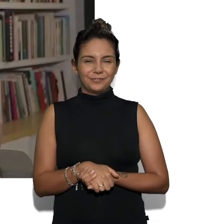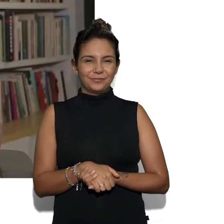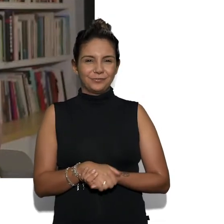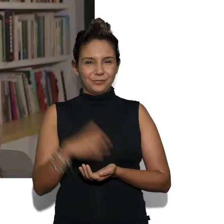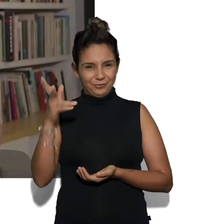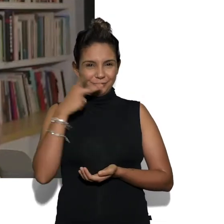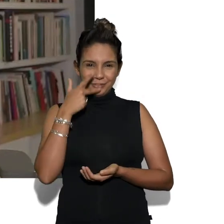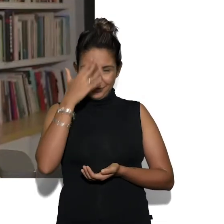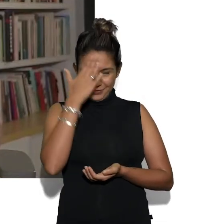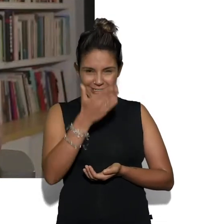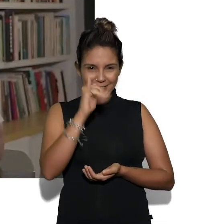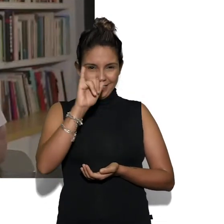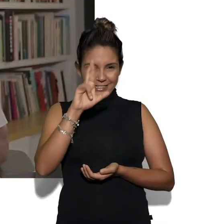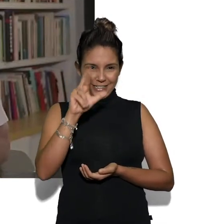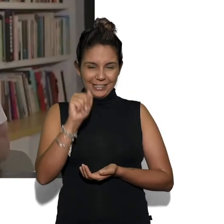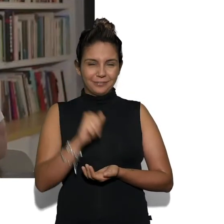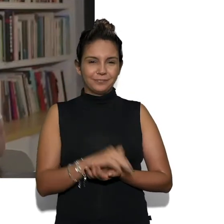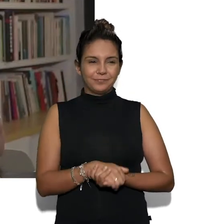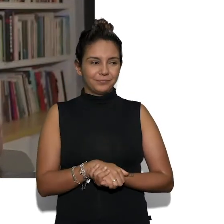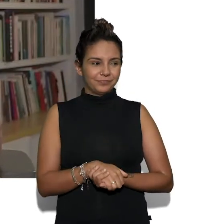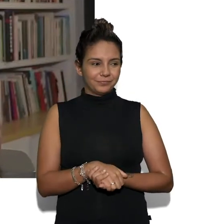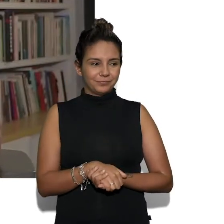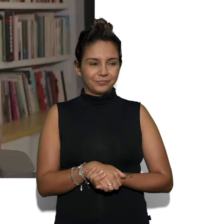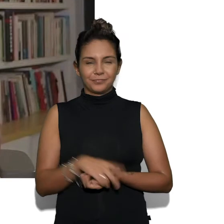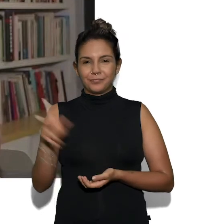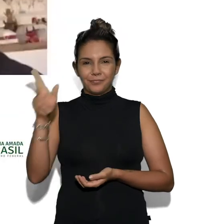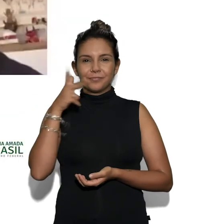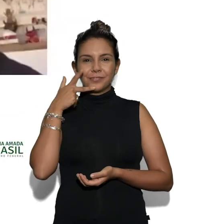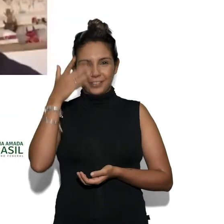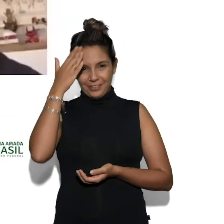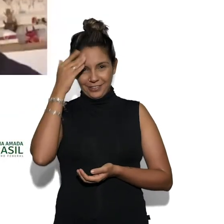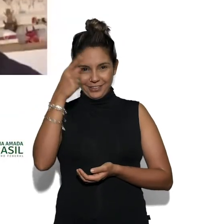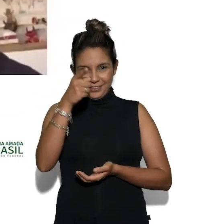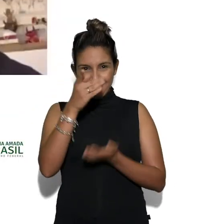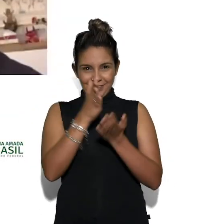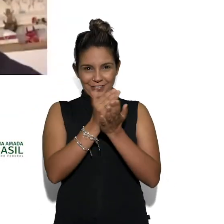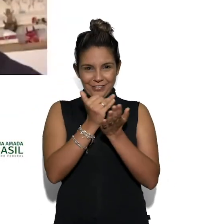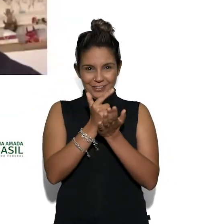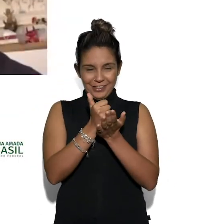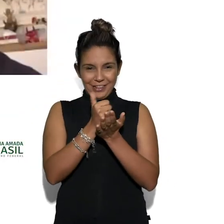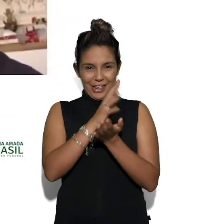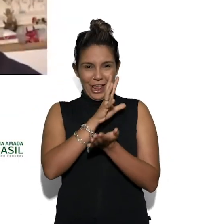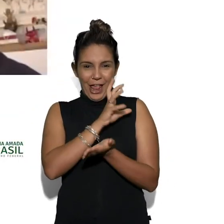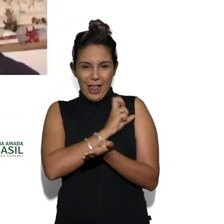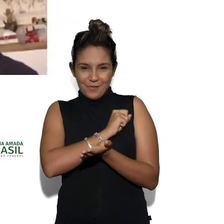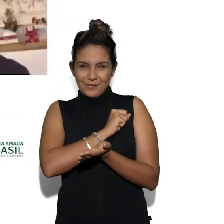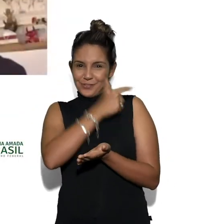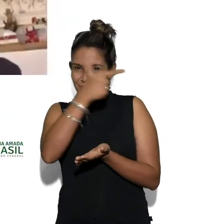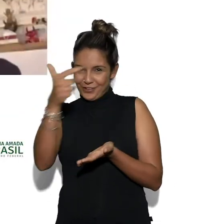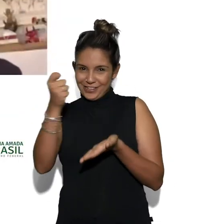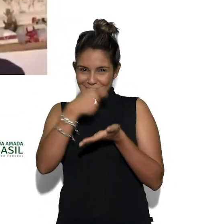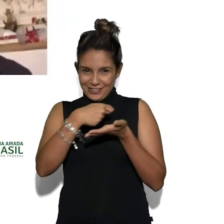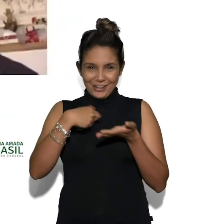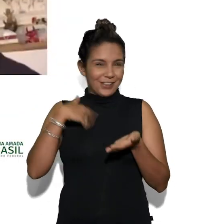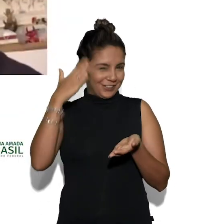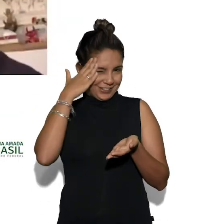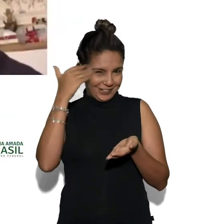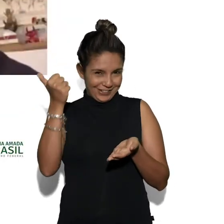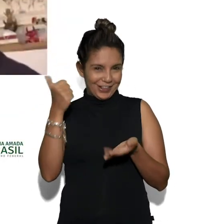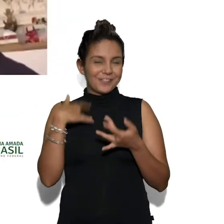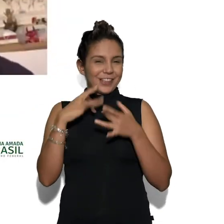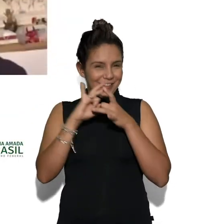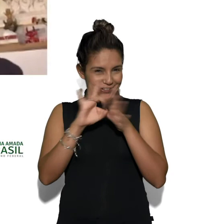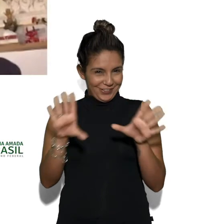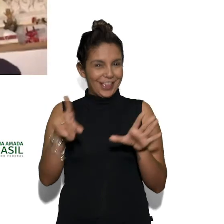Luiz Obrigado, Ira. Ira. Eu sei que você divide as suas paixões com outros escritores também, Ira. Eu sei, mas eu